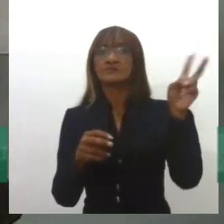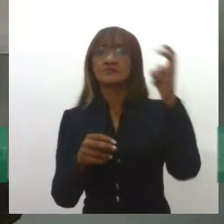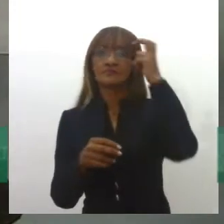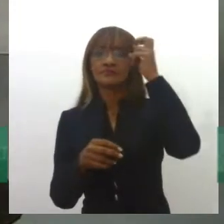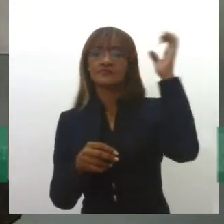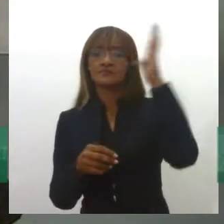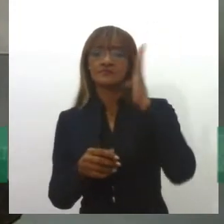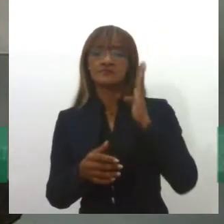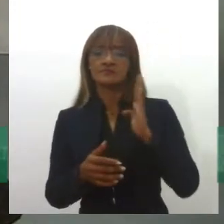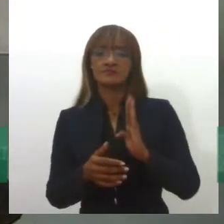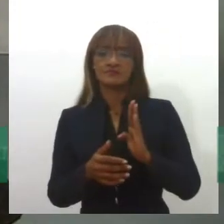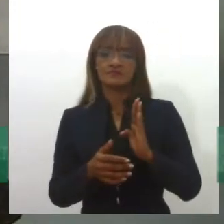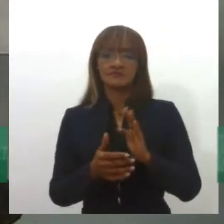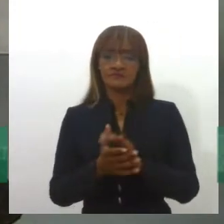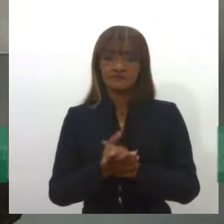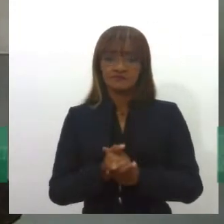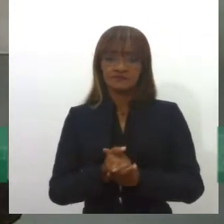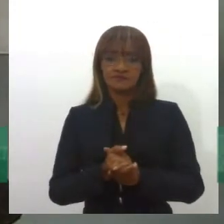em relação à corrupção?